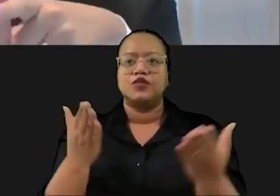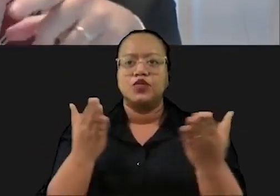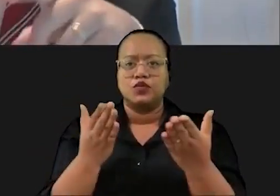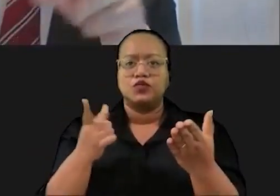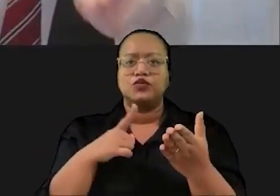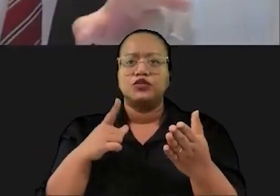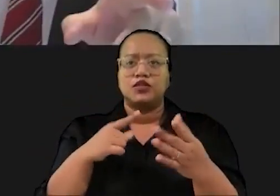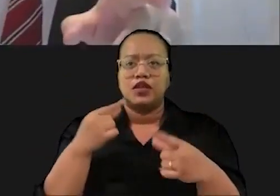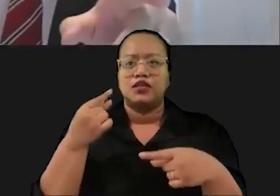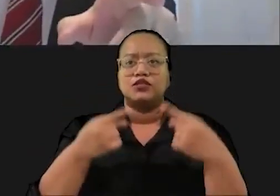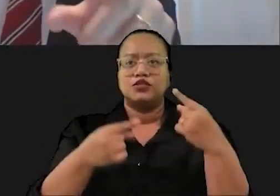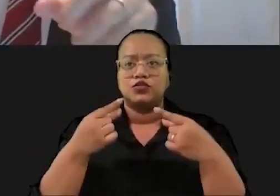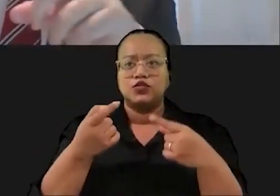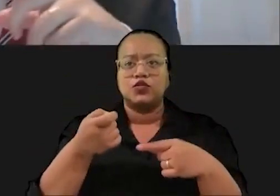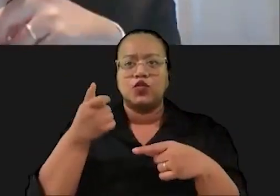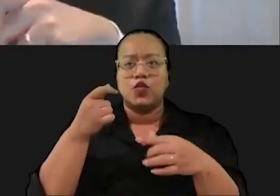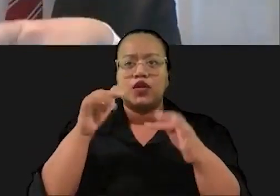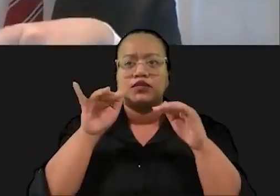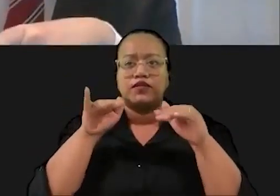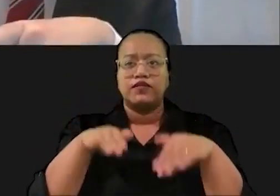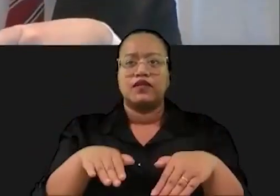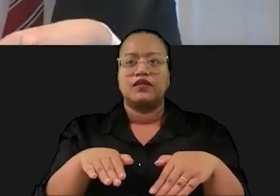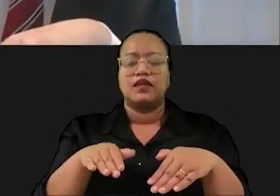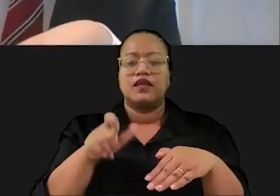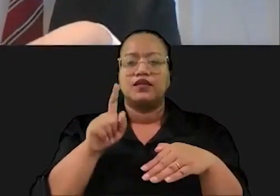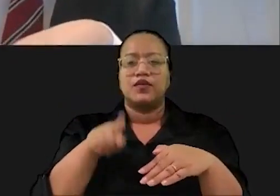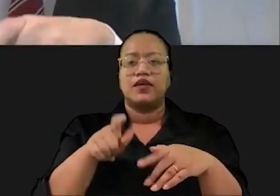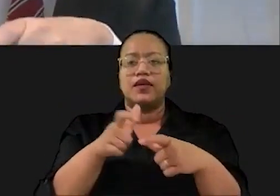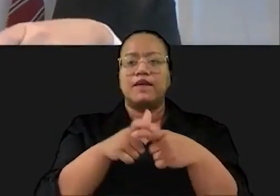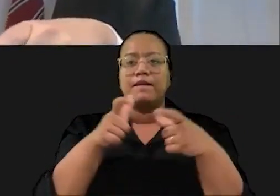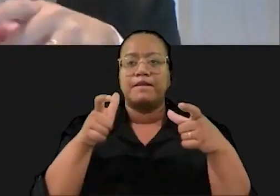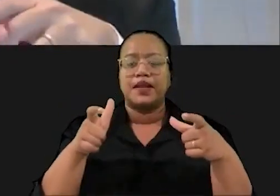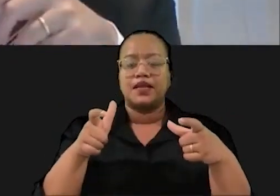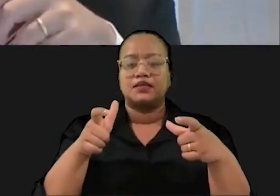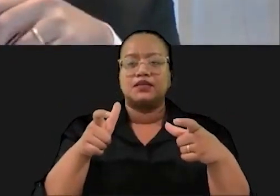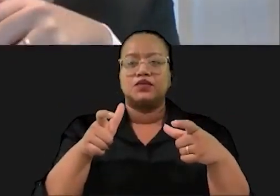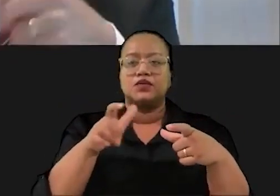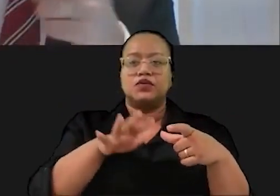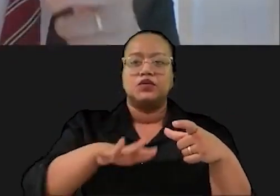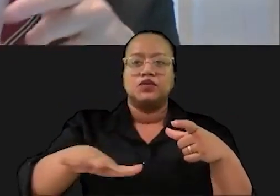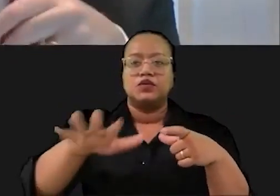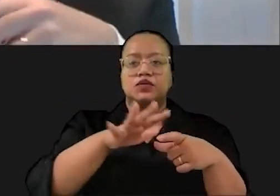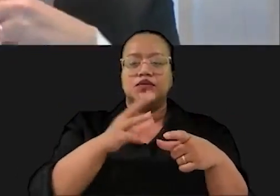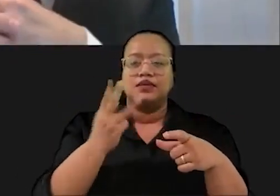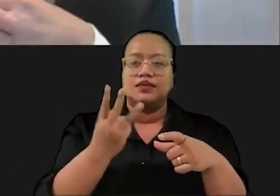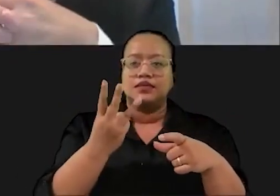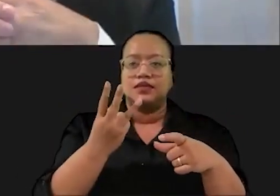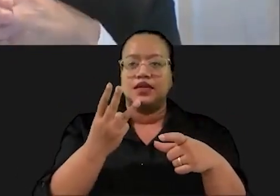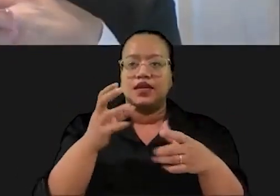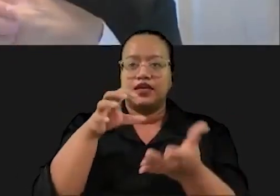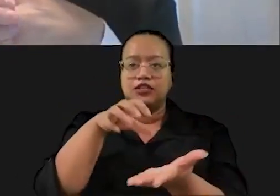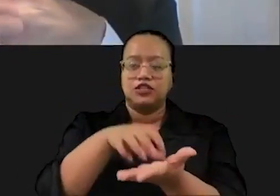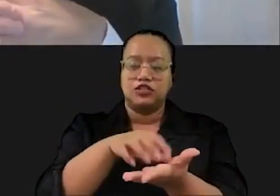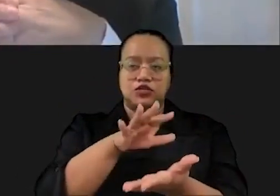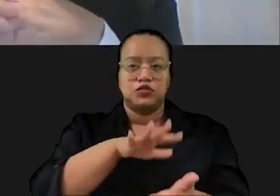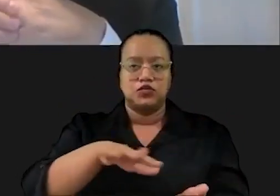desse modelo para toda a terceira região e também ampliação subjetiva para atingir, então, ribeirinhos,